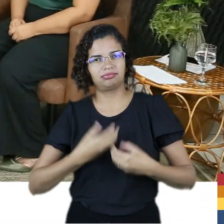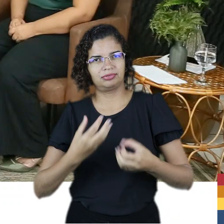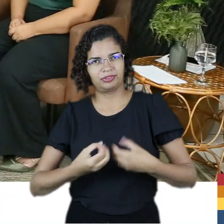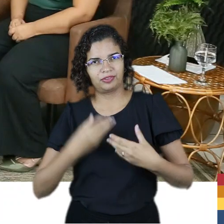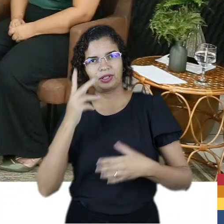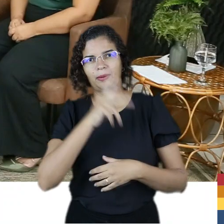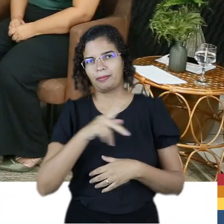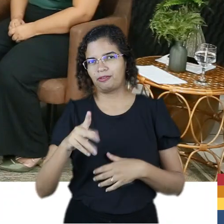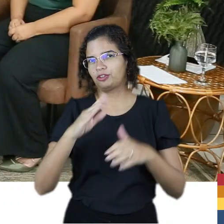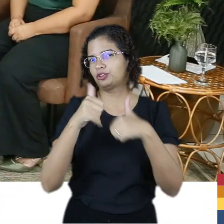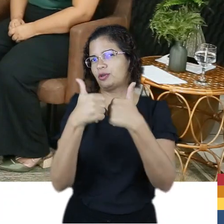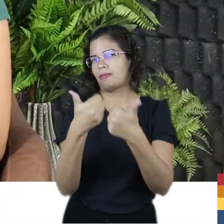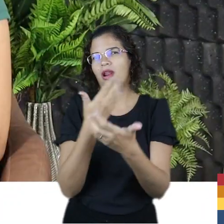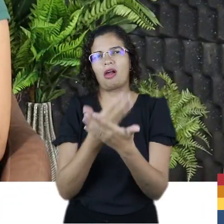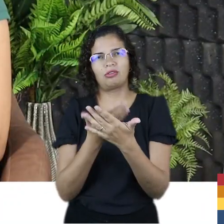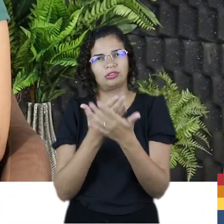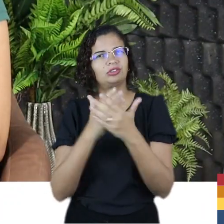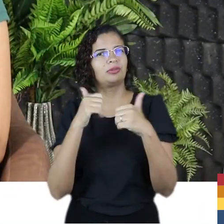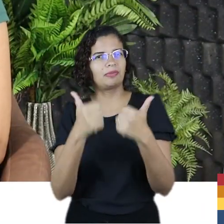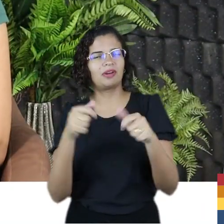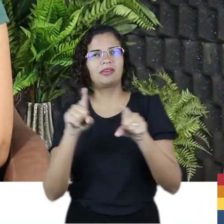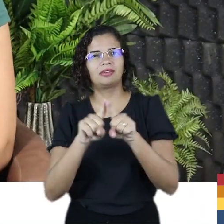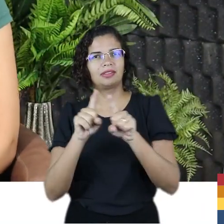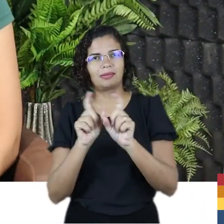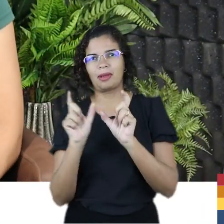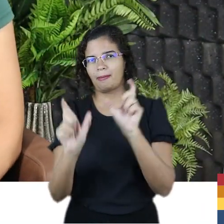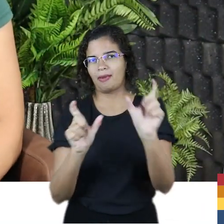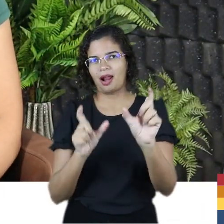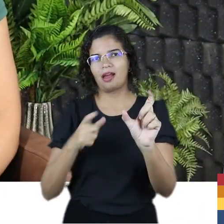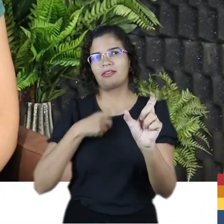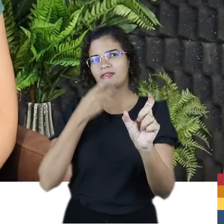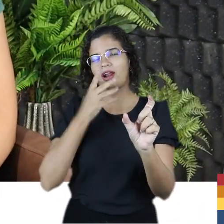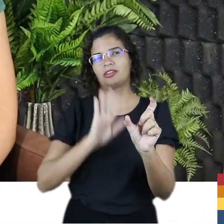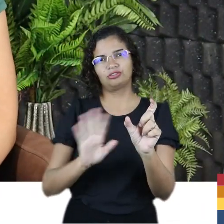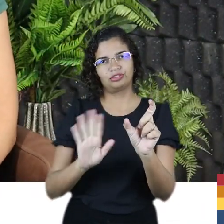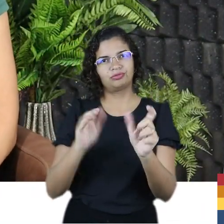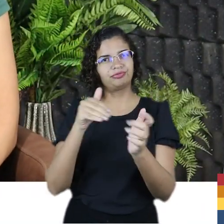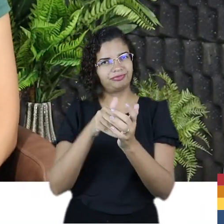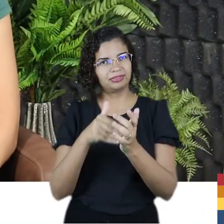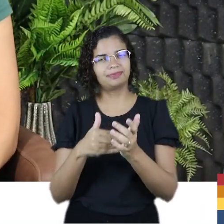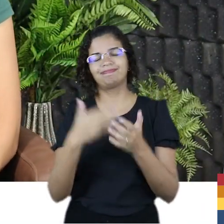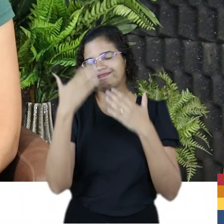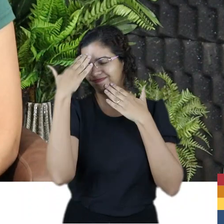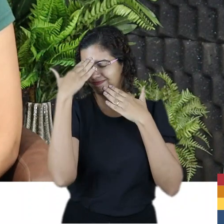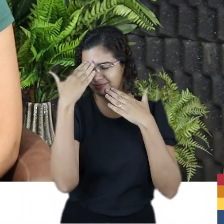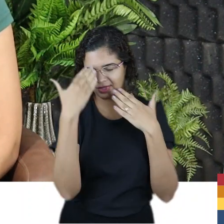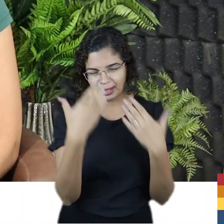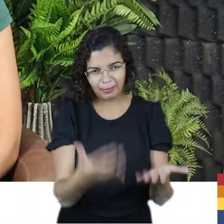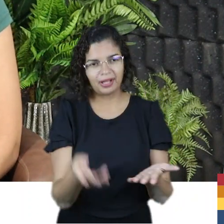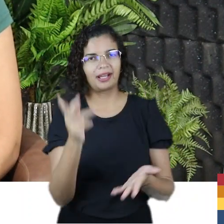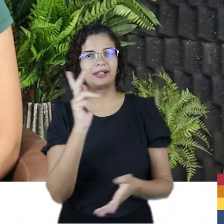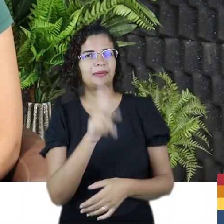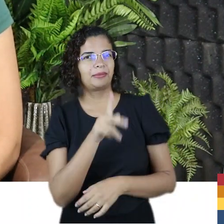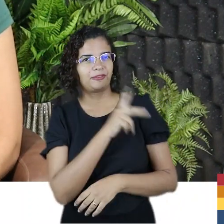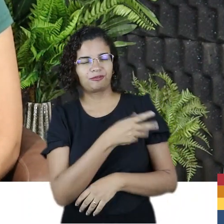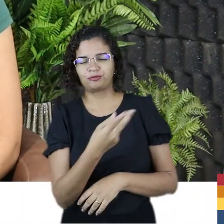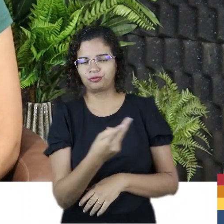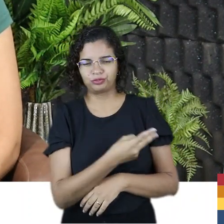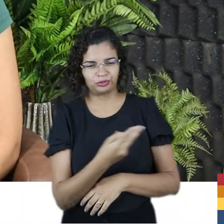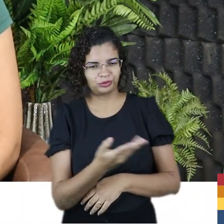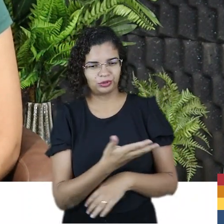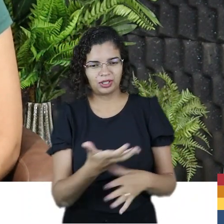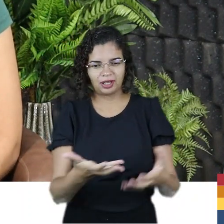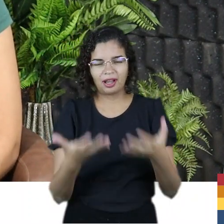que eu gostaria de me despedir Obrigada professoras e eu quero agradecer a todos que